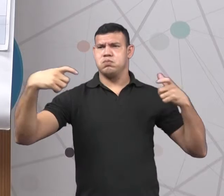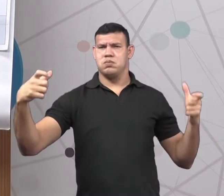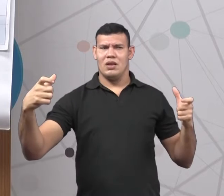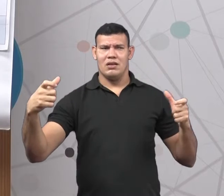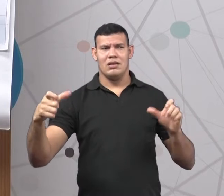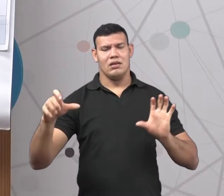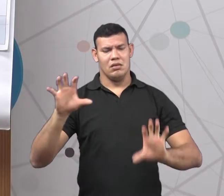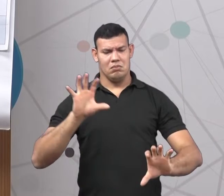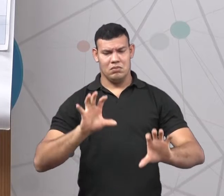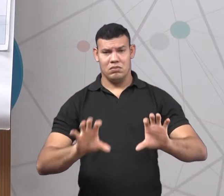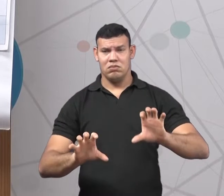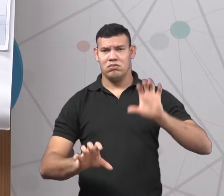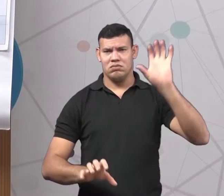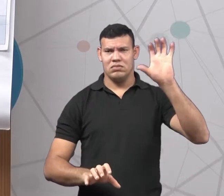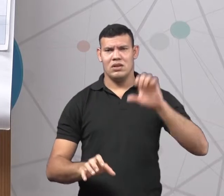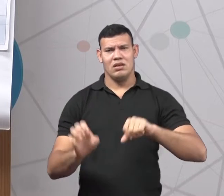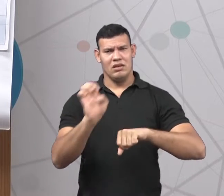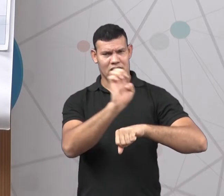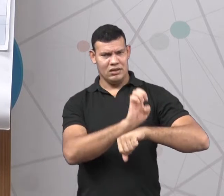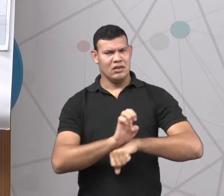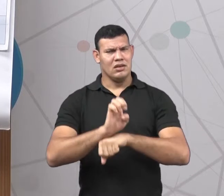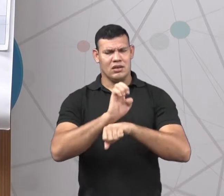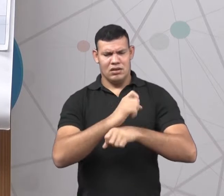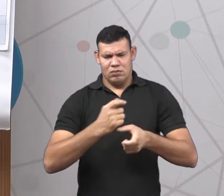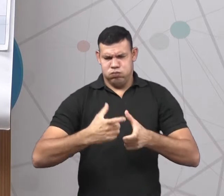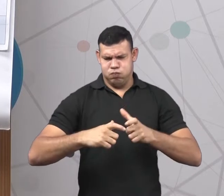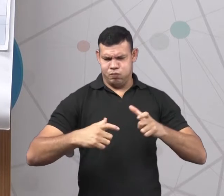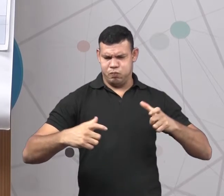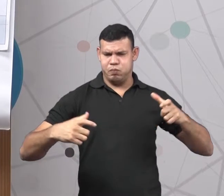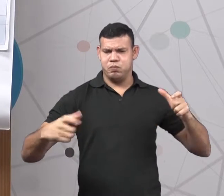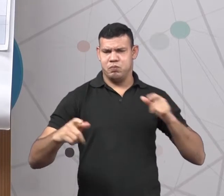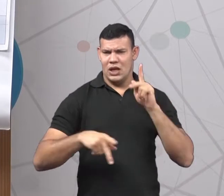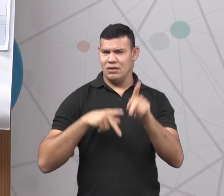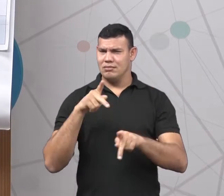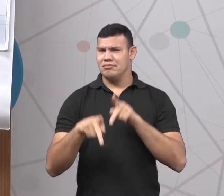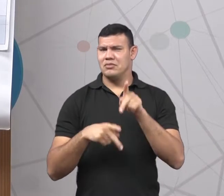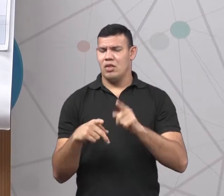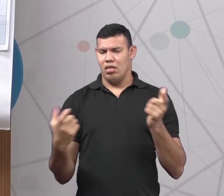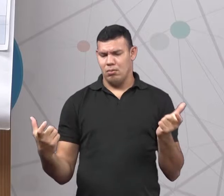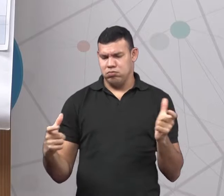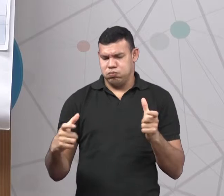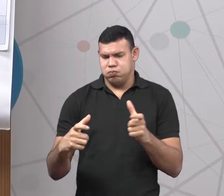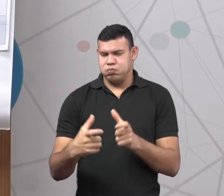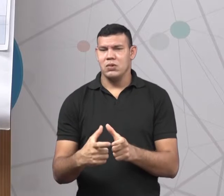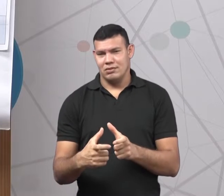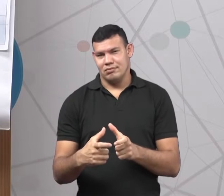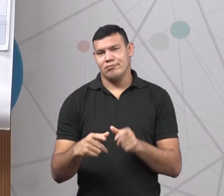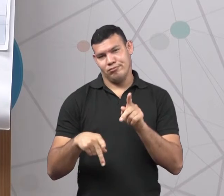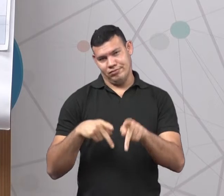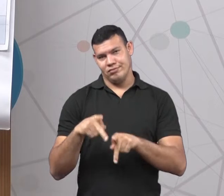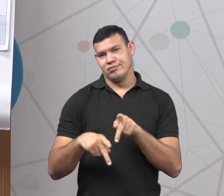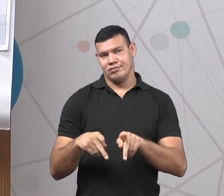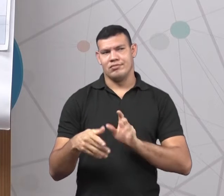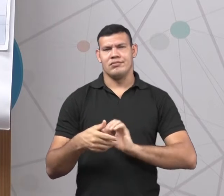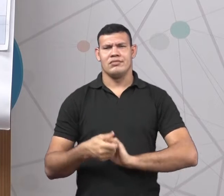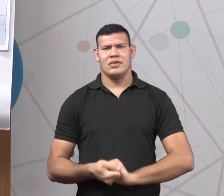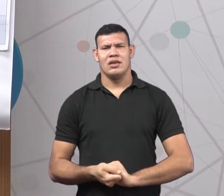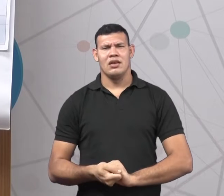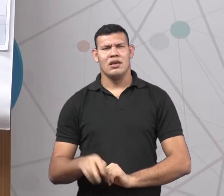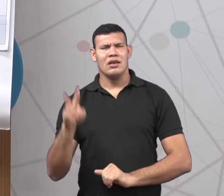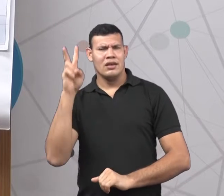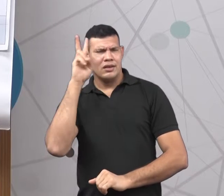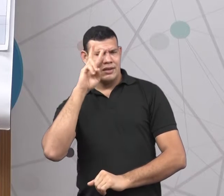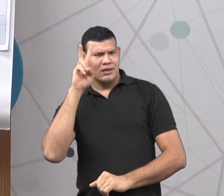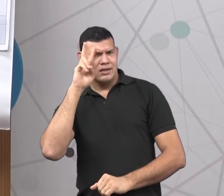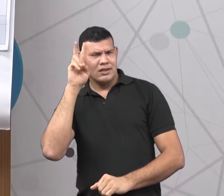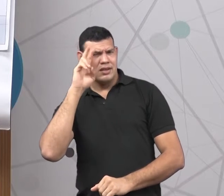do que outras. Alguns estados também superpopulosos e outros menos populosos. Não foi isso? E você lembra quais